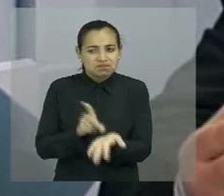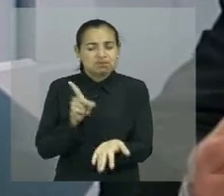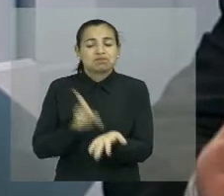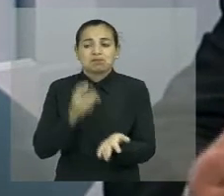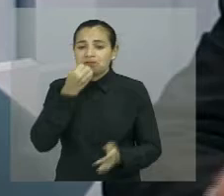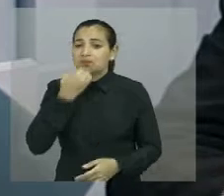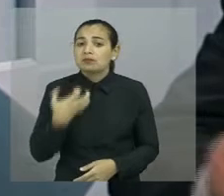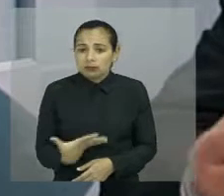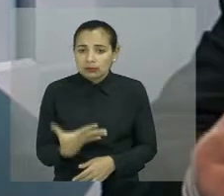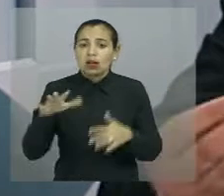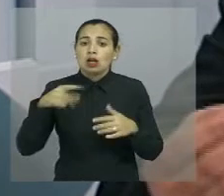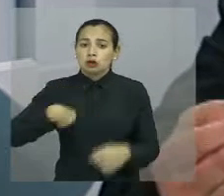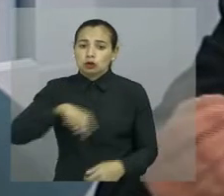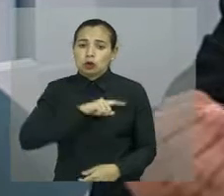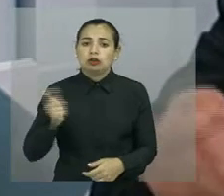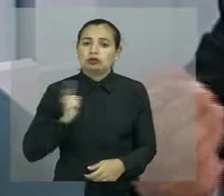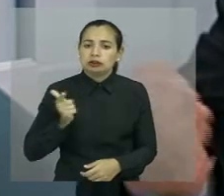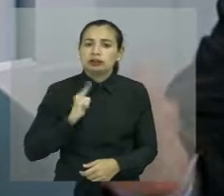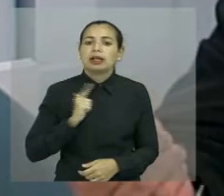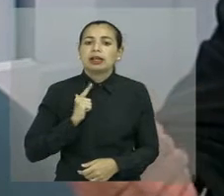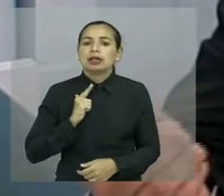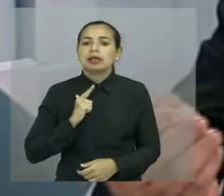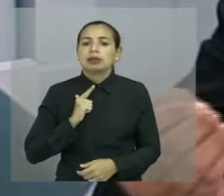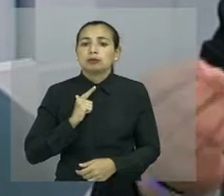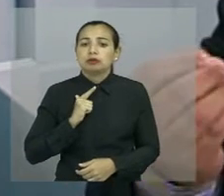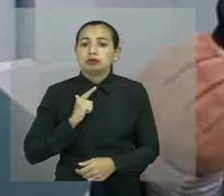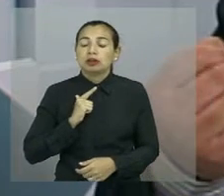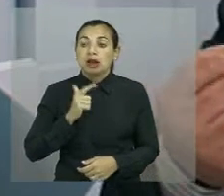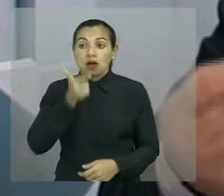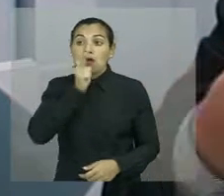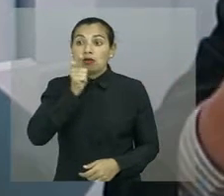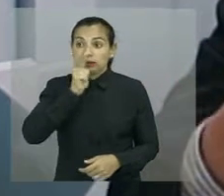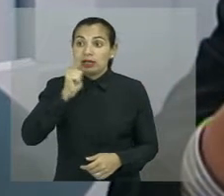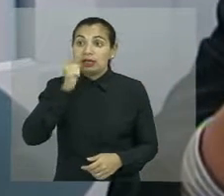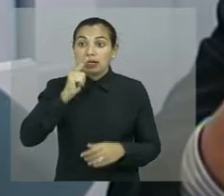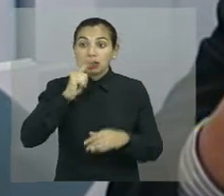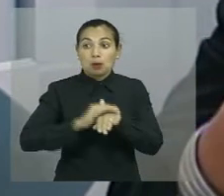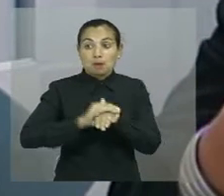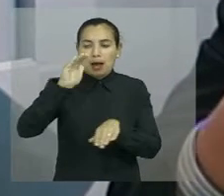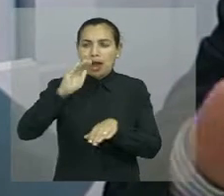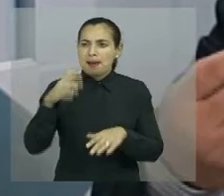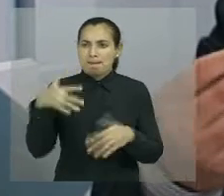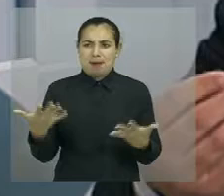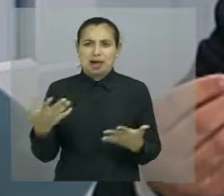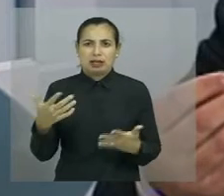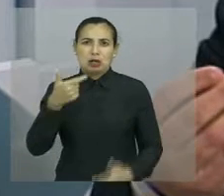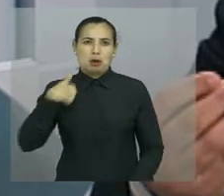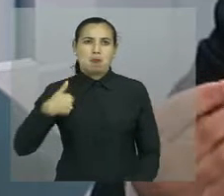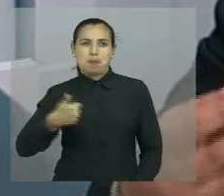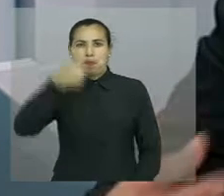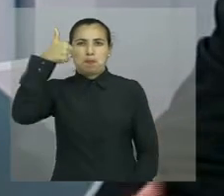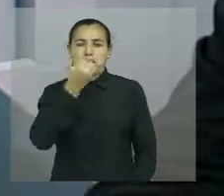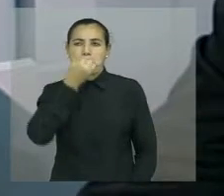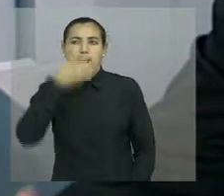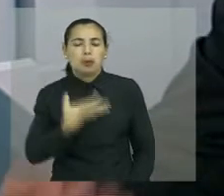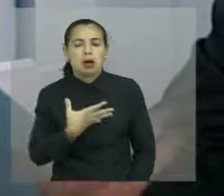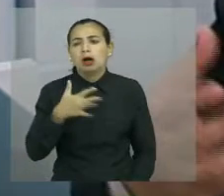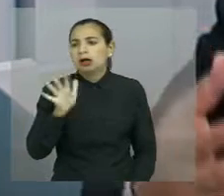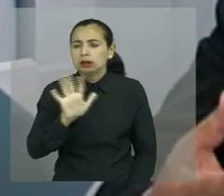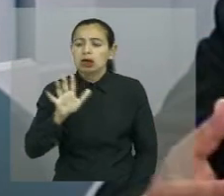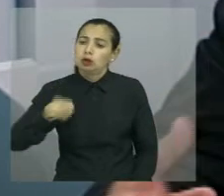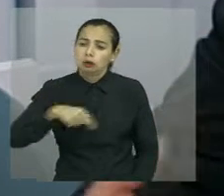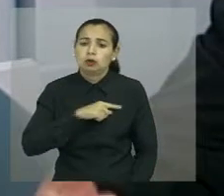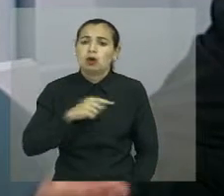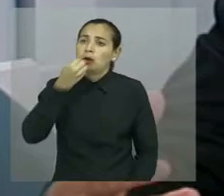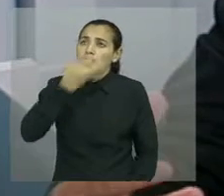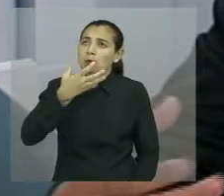termos chegado um pouco mais à frente, isso não quer dizer demérito a ninguém, isso quer dizer de fato que nós,